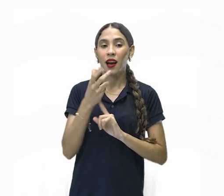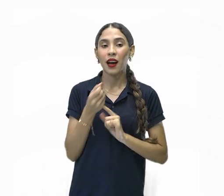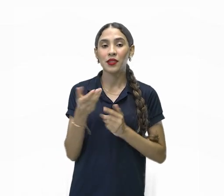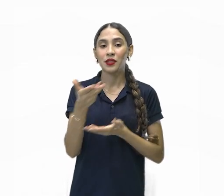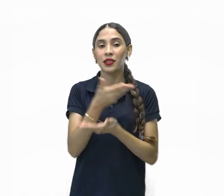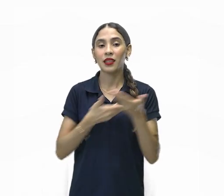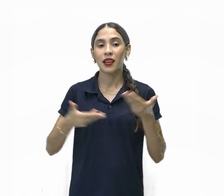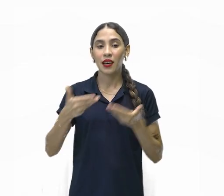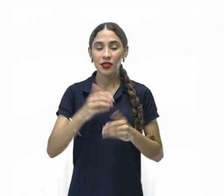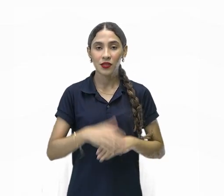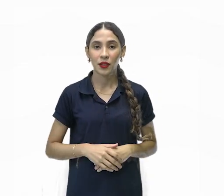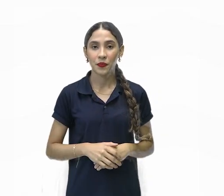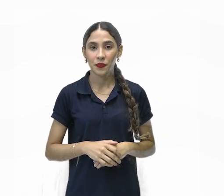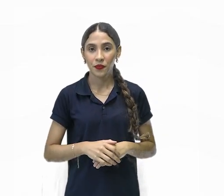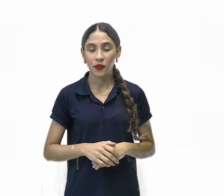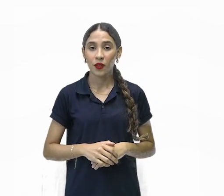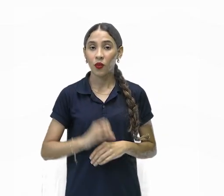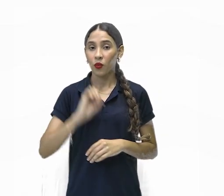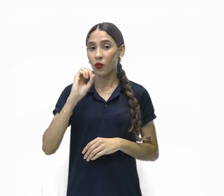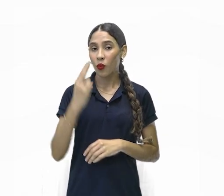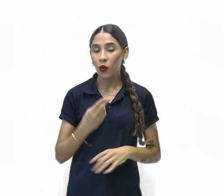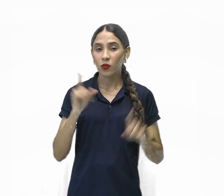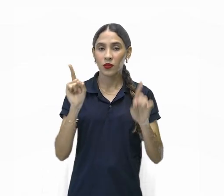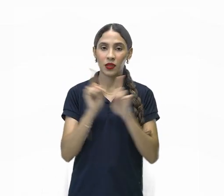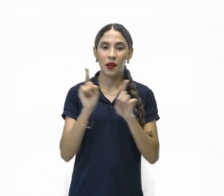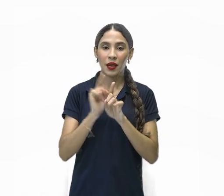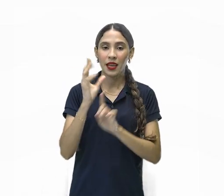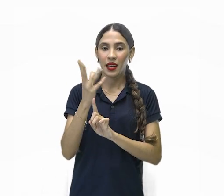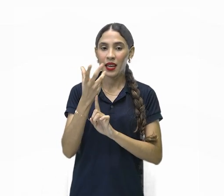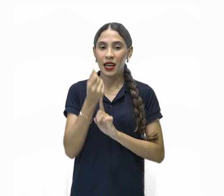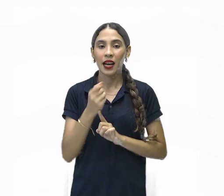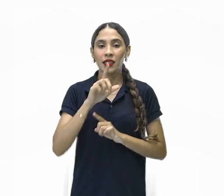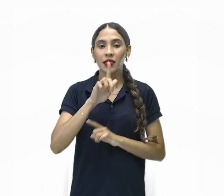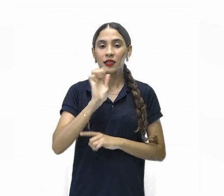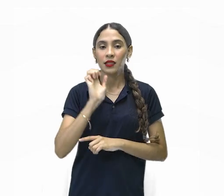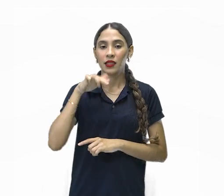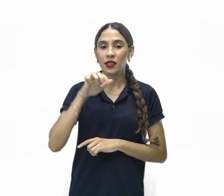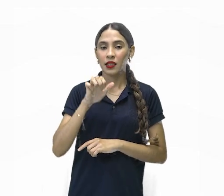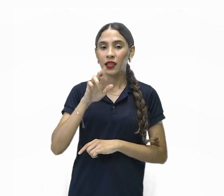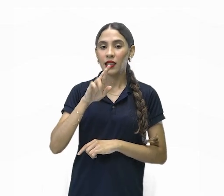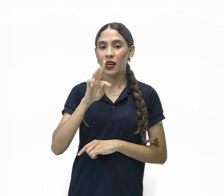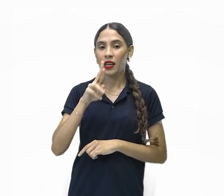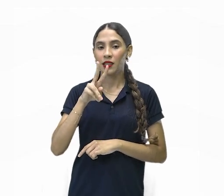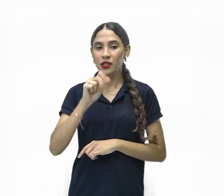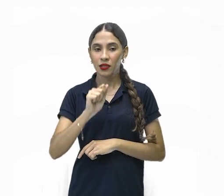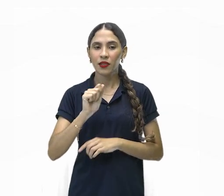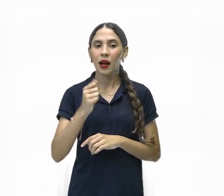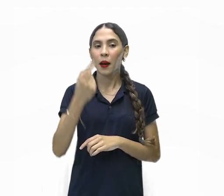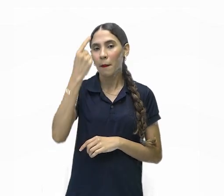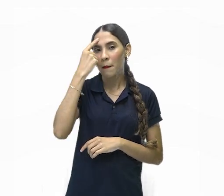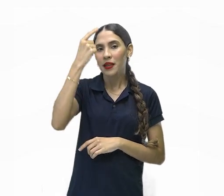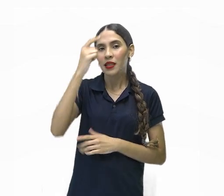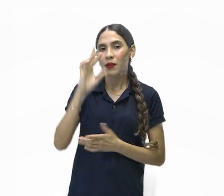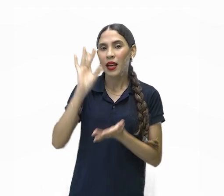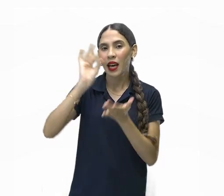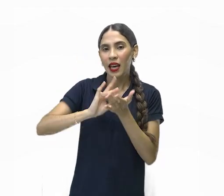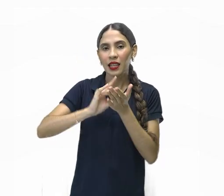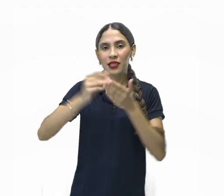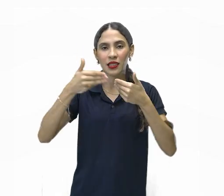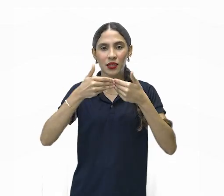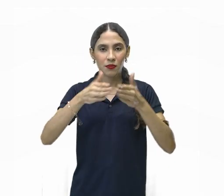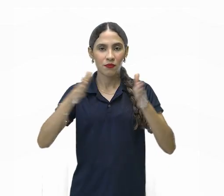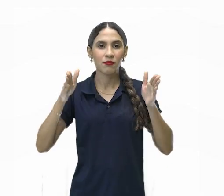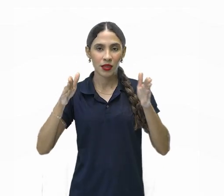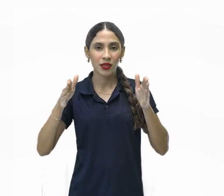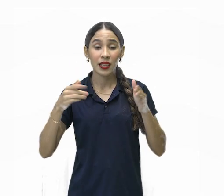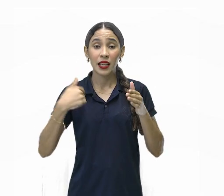arte interativa ou arte generativa, que vamos pensar numa realidade